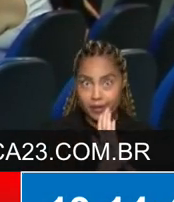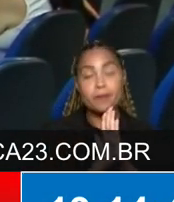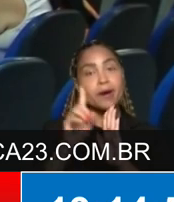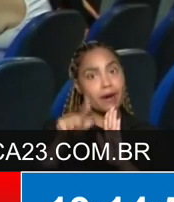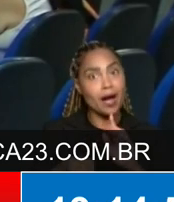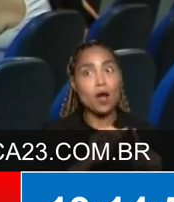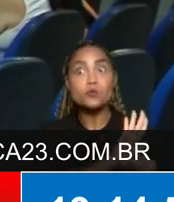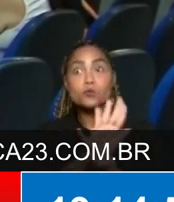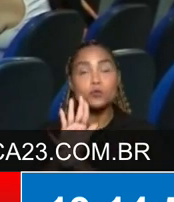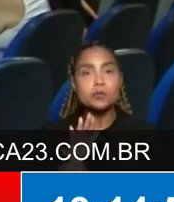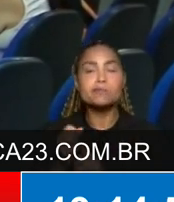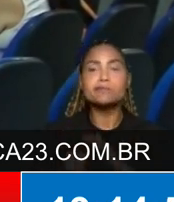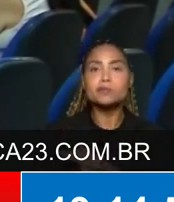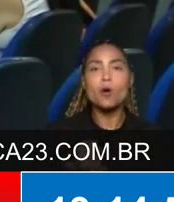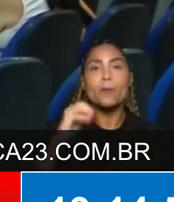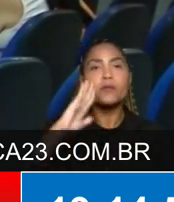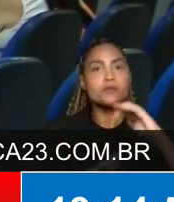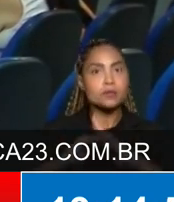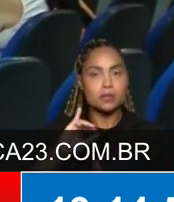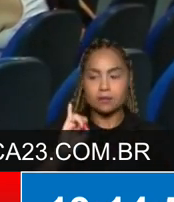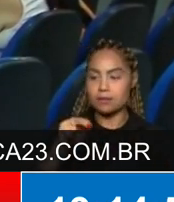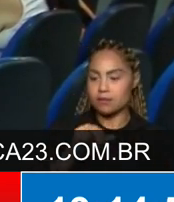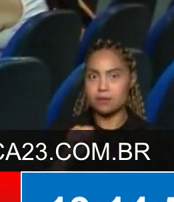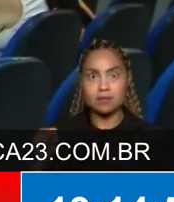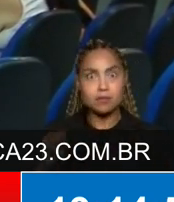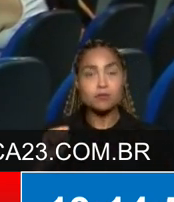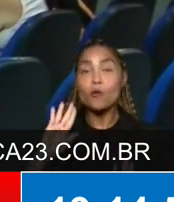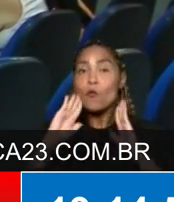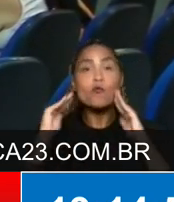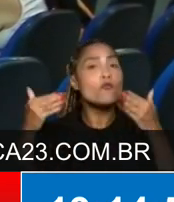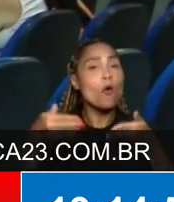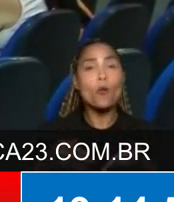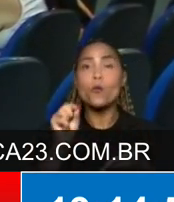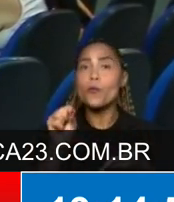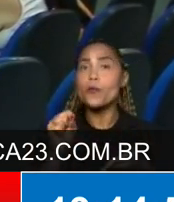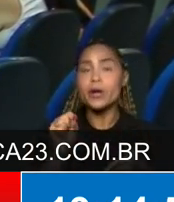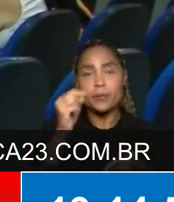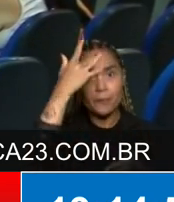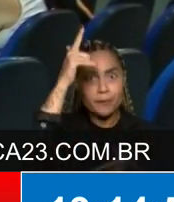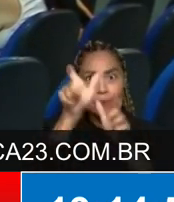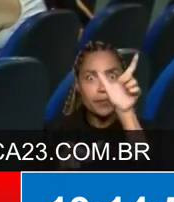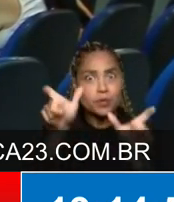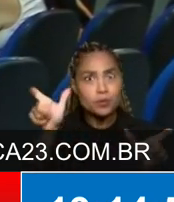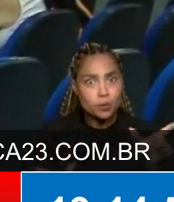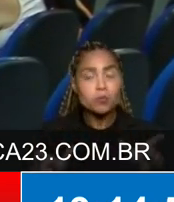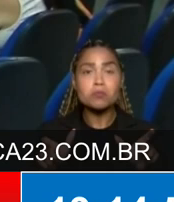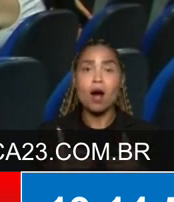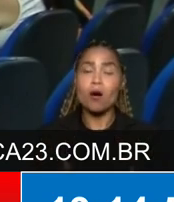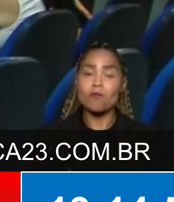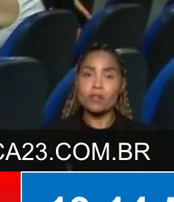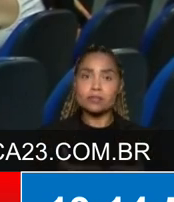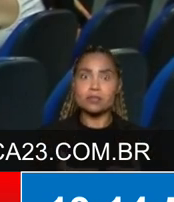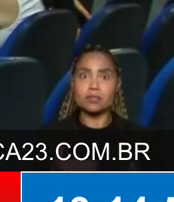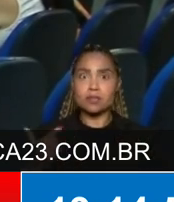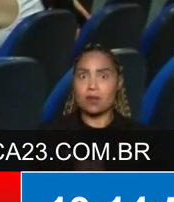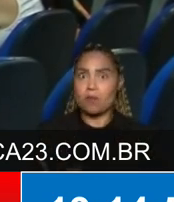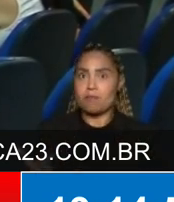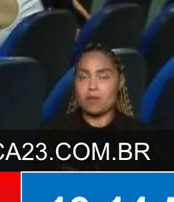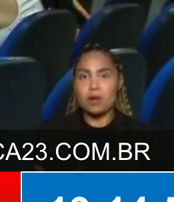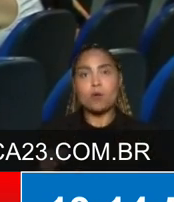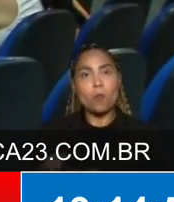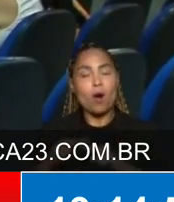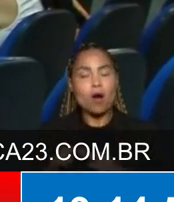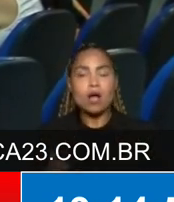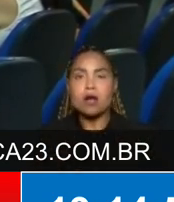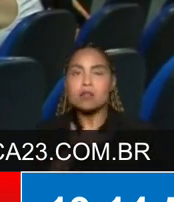reabilitação profissional do INSS é destinado às pessoas afastadas de suas atividades por